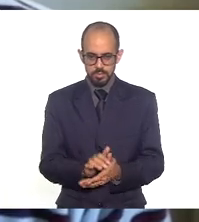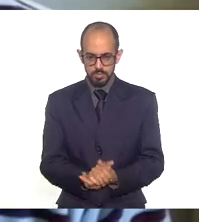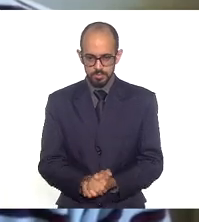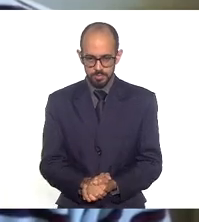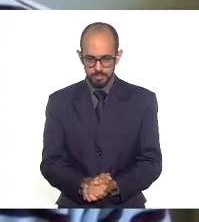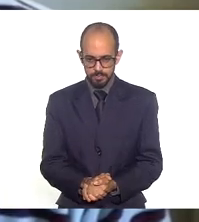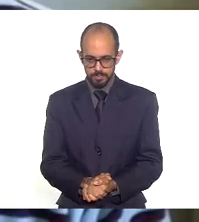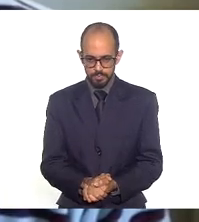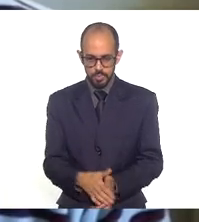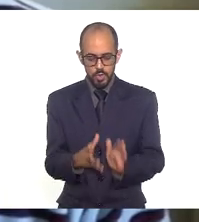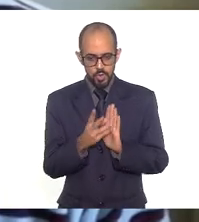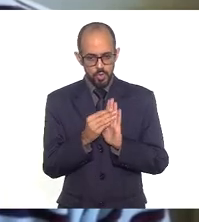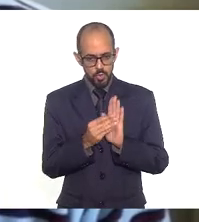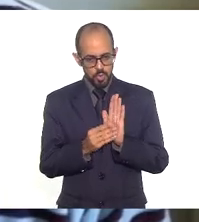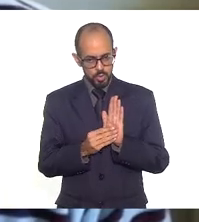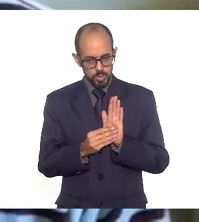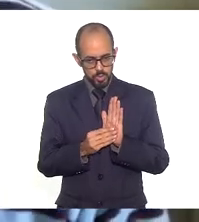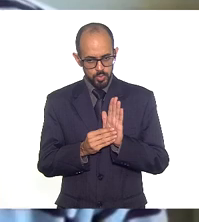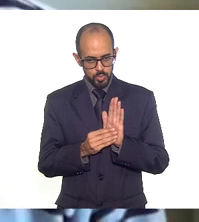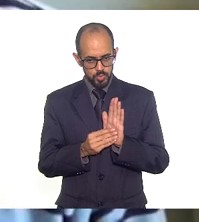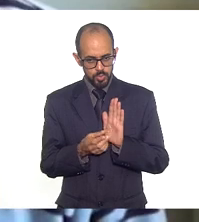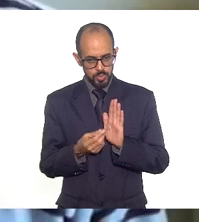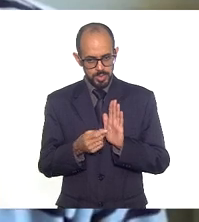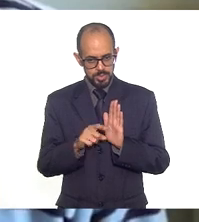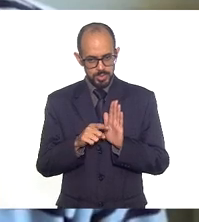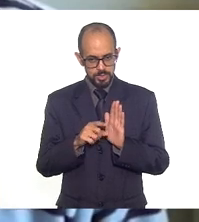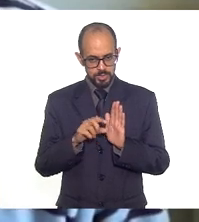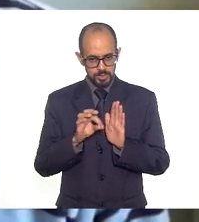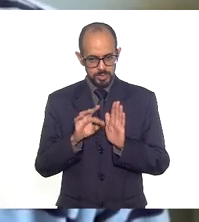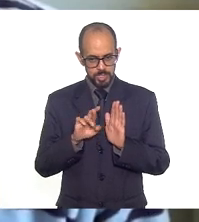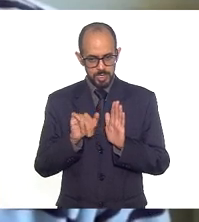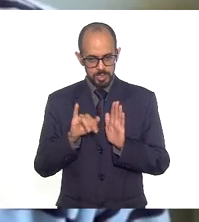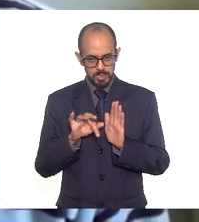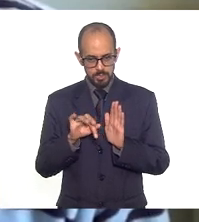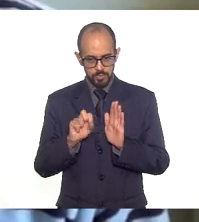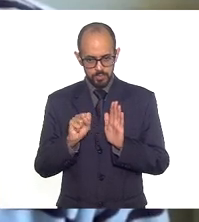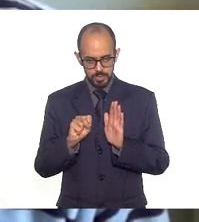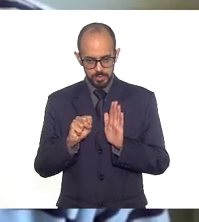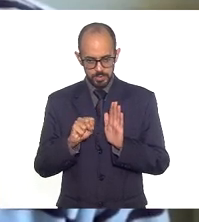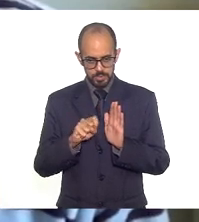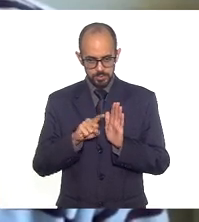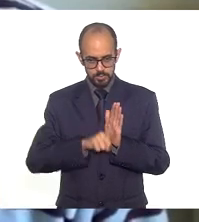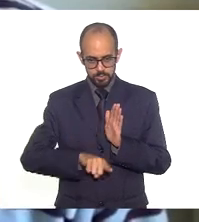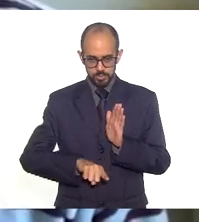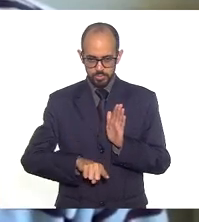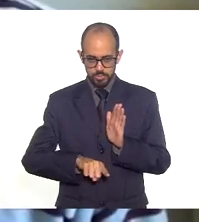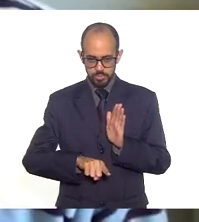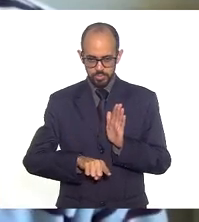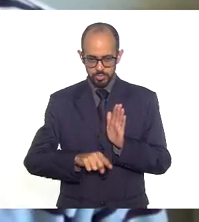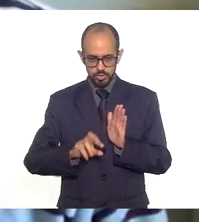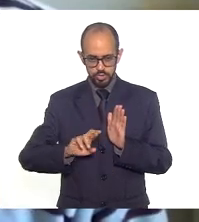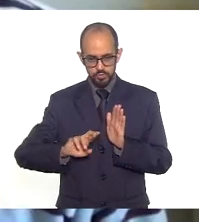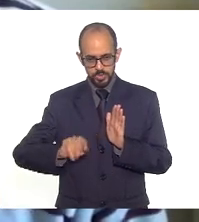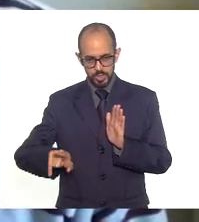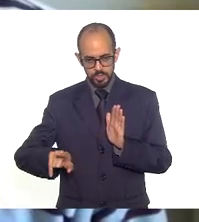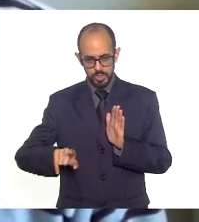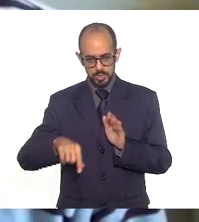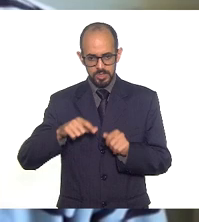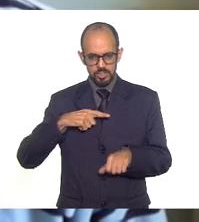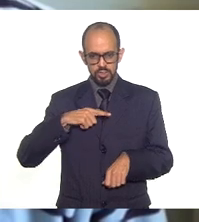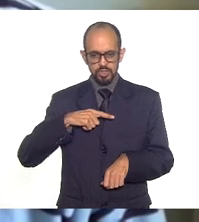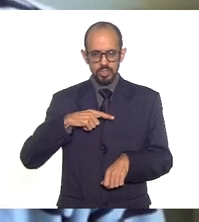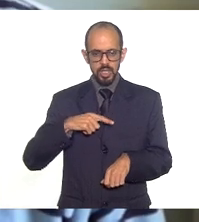o conteúdo dessas tarifas diferenciadas, porque hoje a gente vive no sistema de bilhete único, eu queria